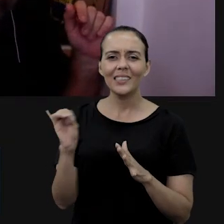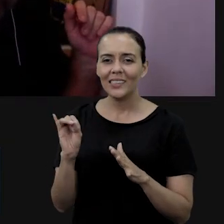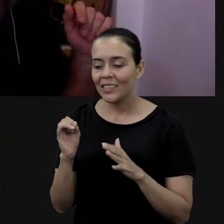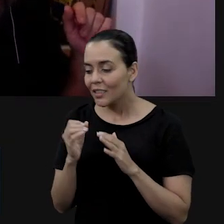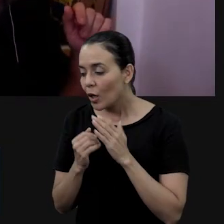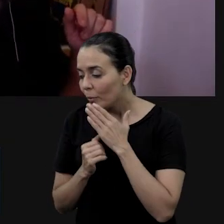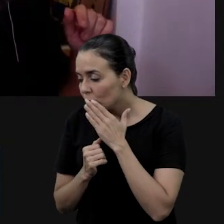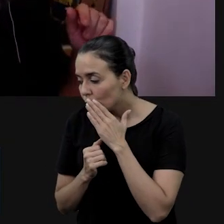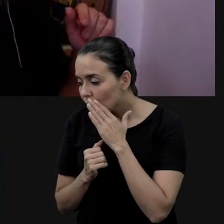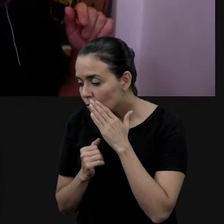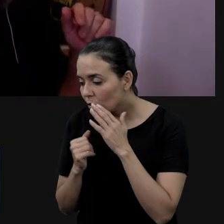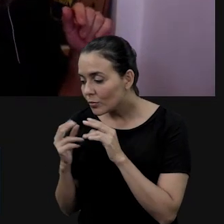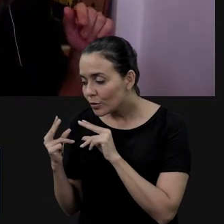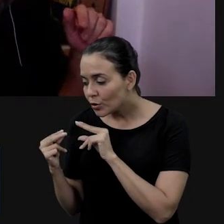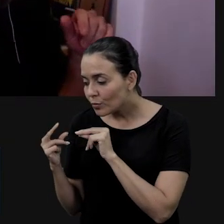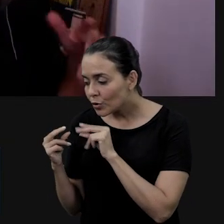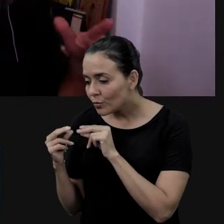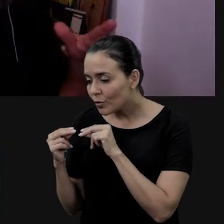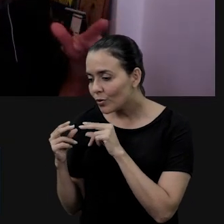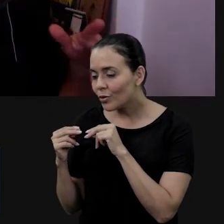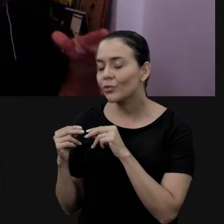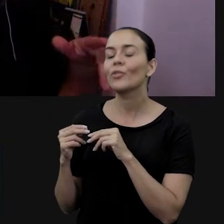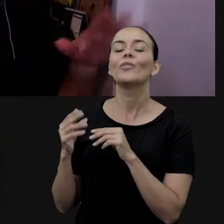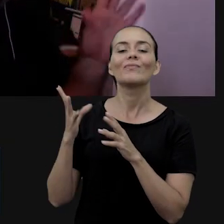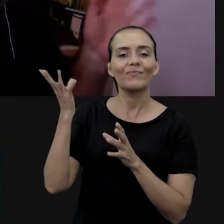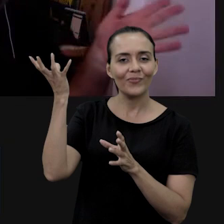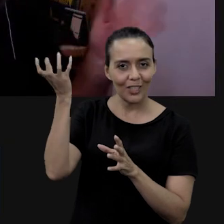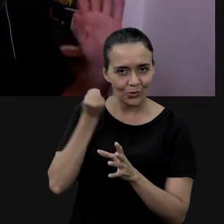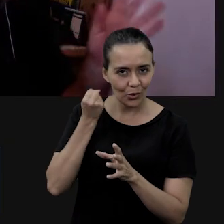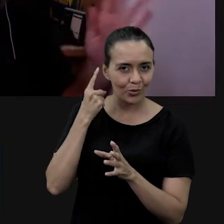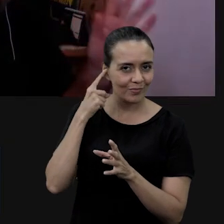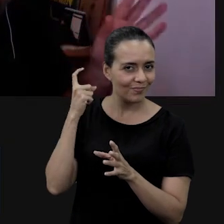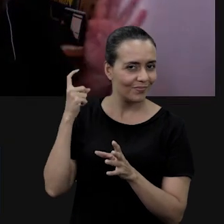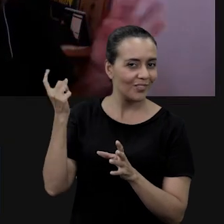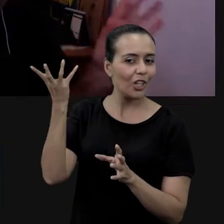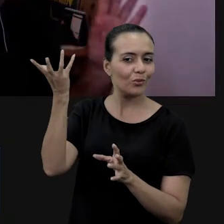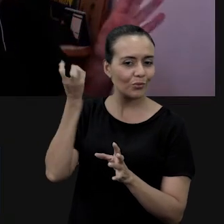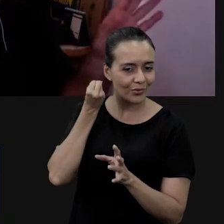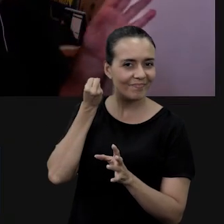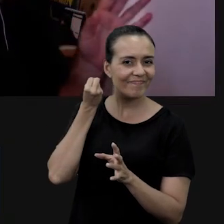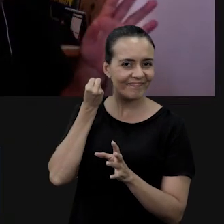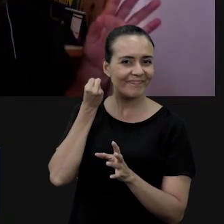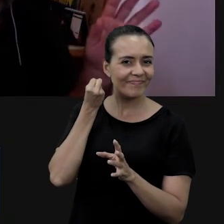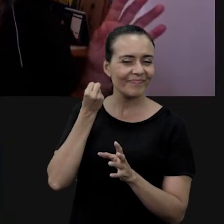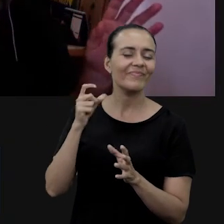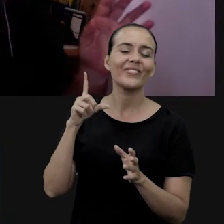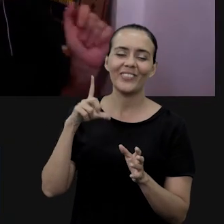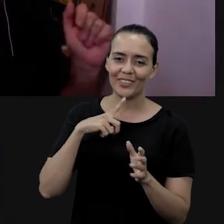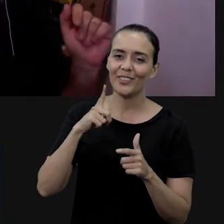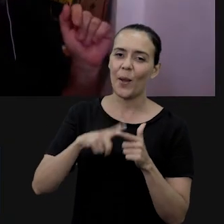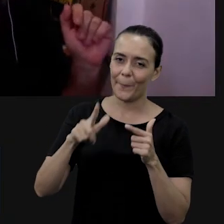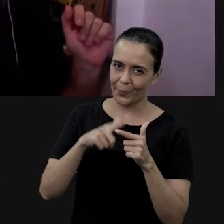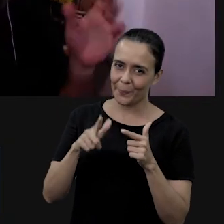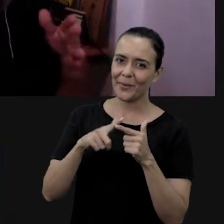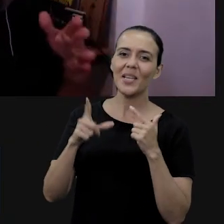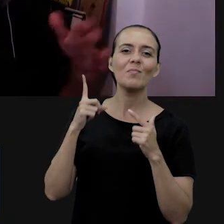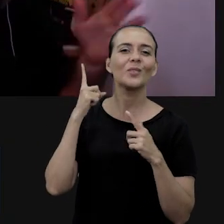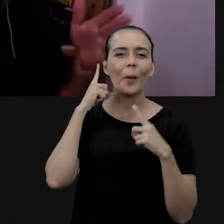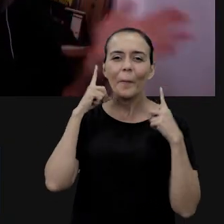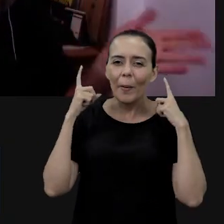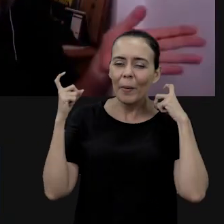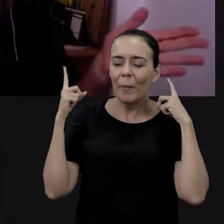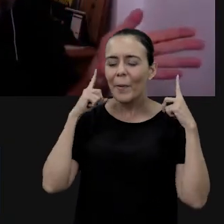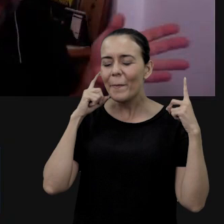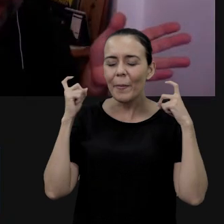mesmo baixinho, vai vazar no microfone, então você está áudio bombando a cena. É tipo fotobomb